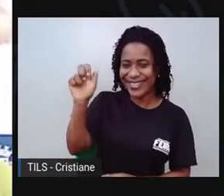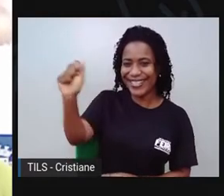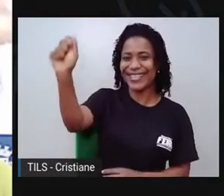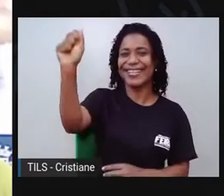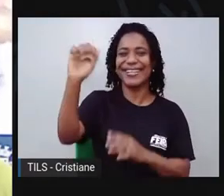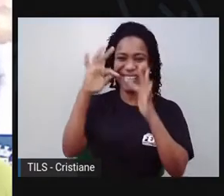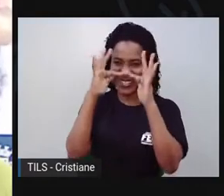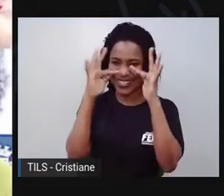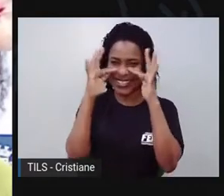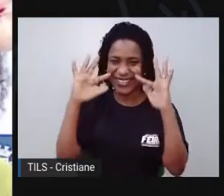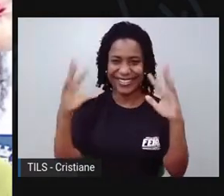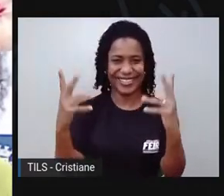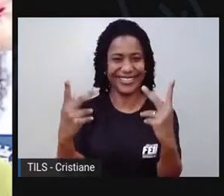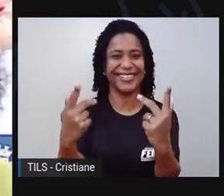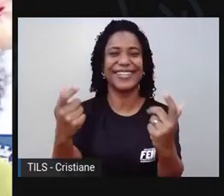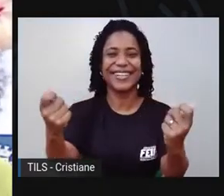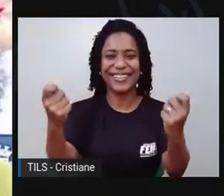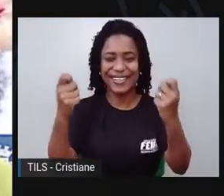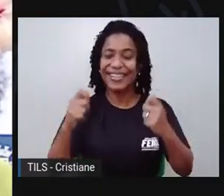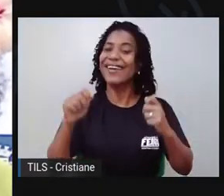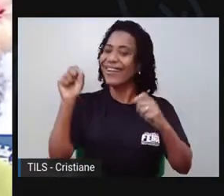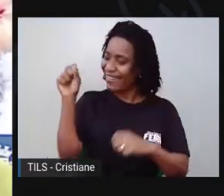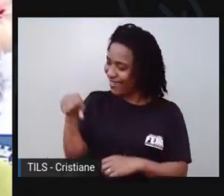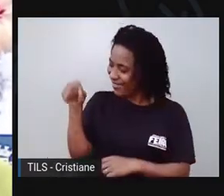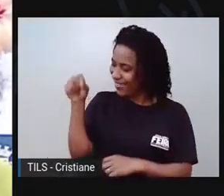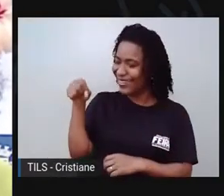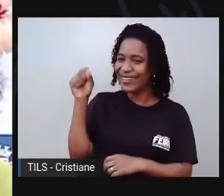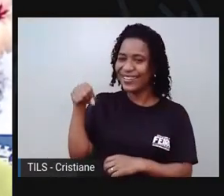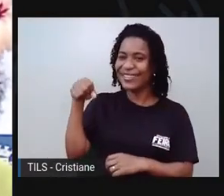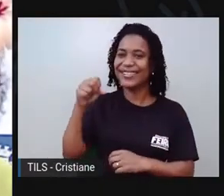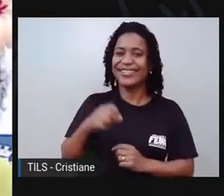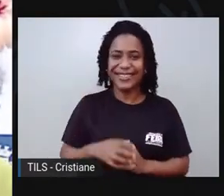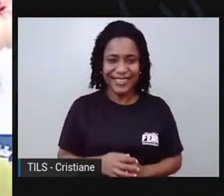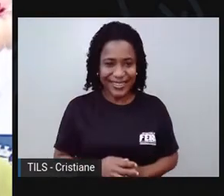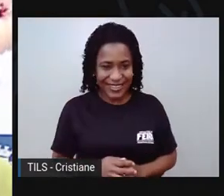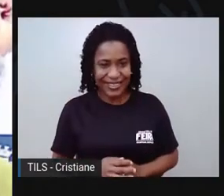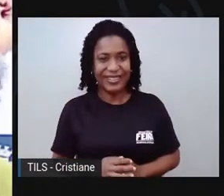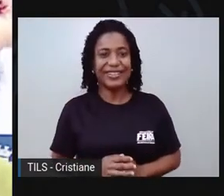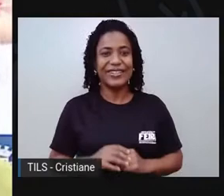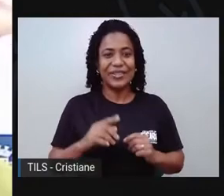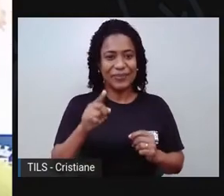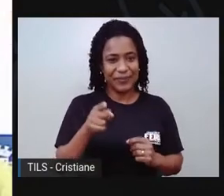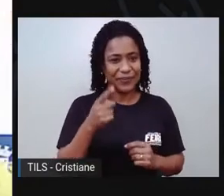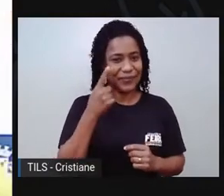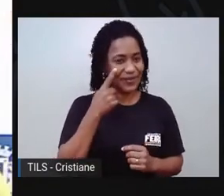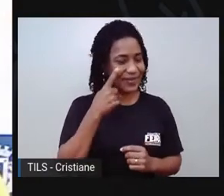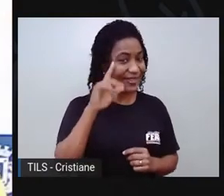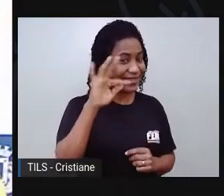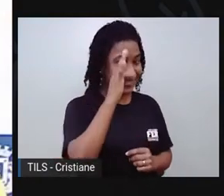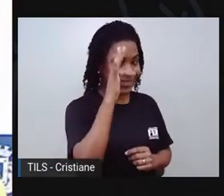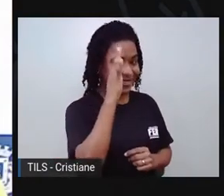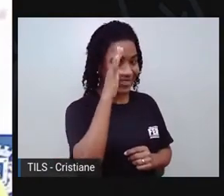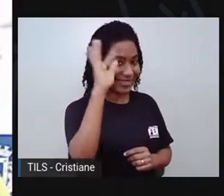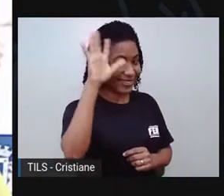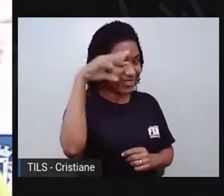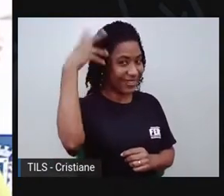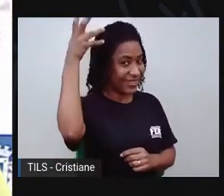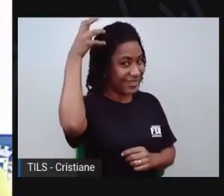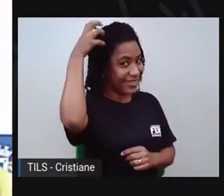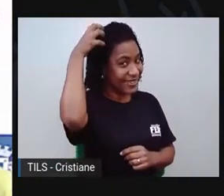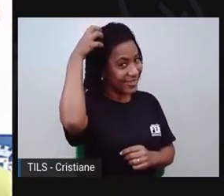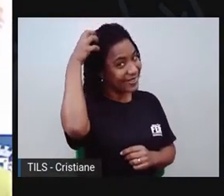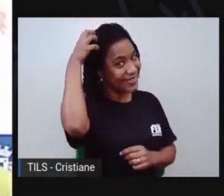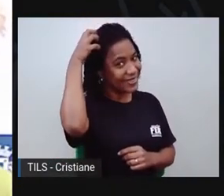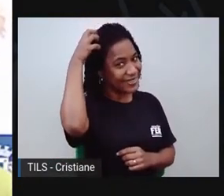Primavera. primavera. Isso mesmo, Procy. Eu e a Procy já viemos aqui, ó. A gente enfeitou os nossos